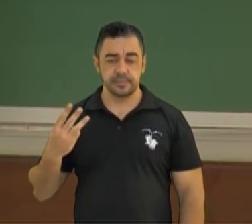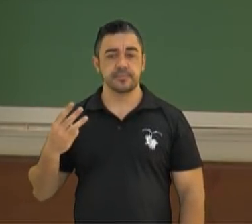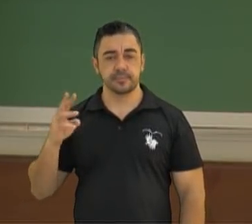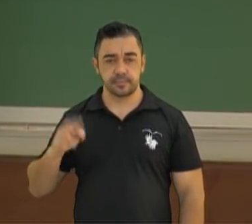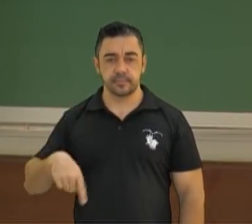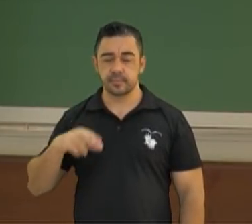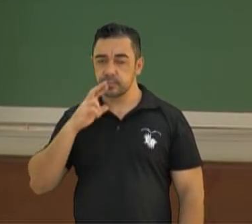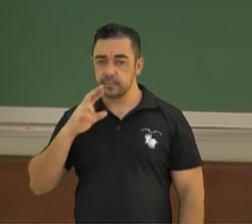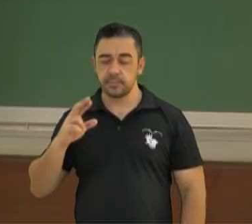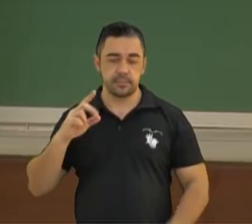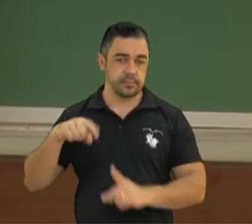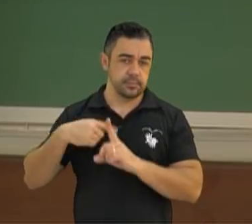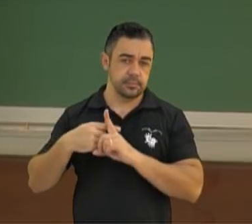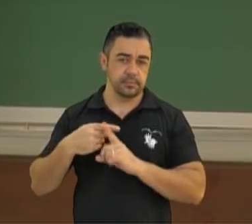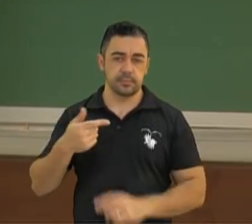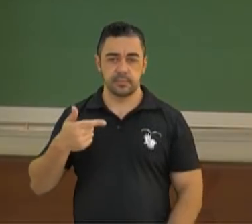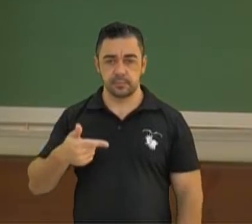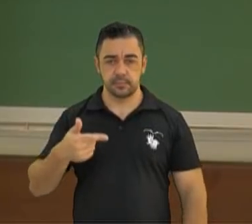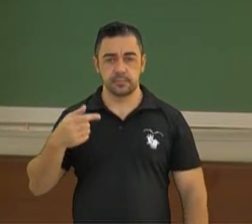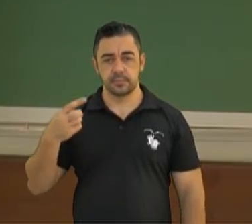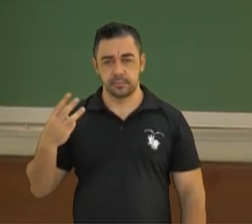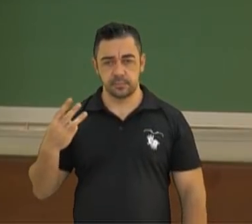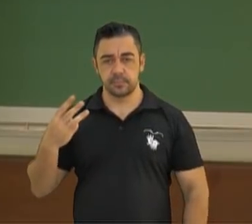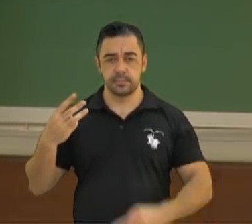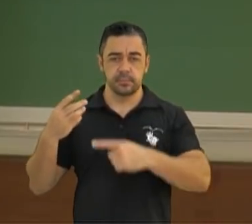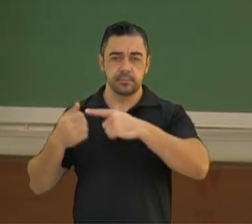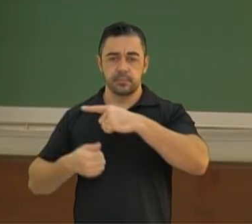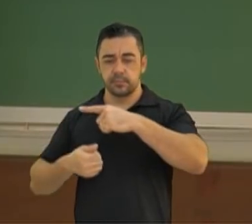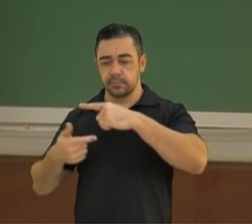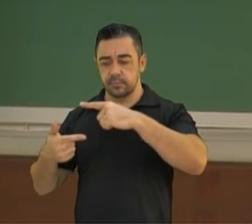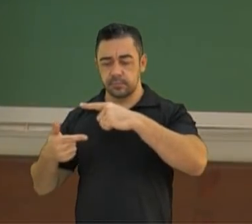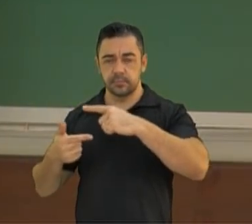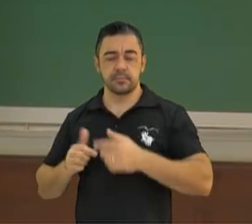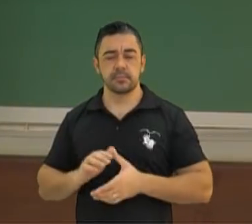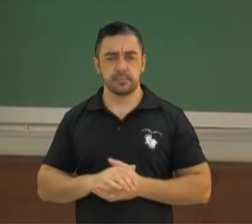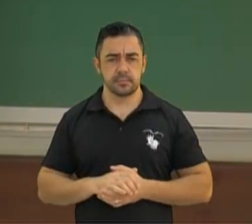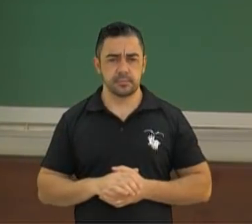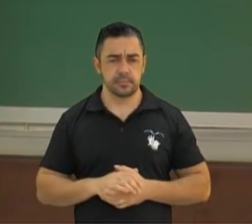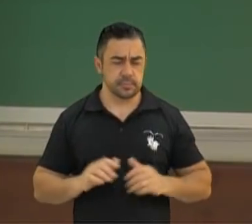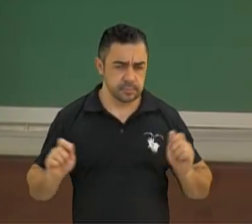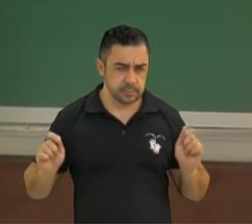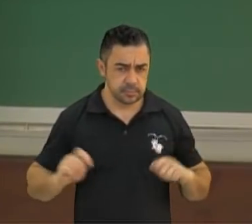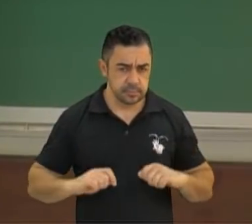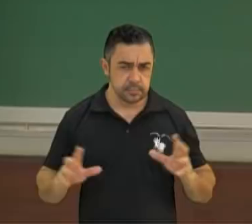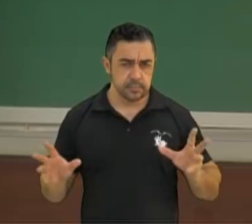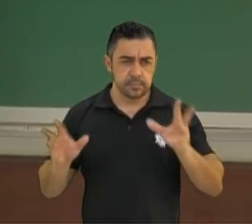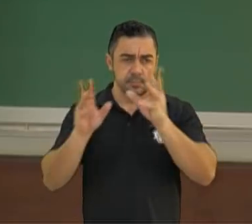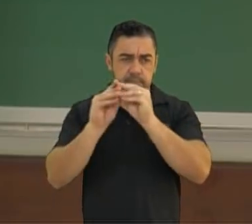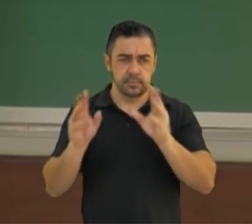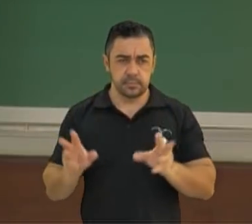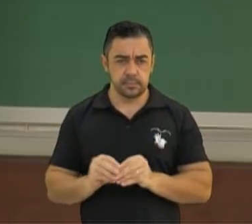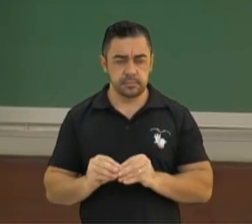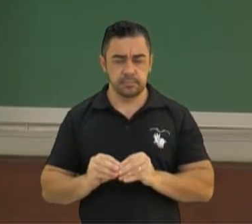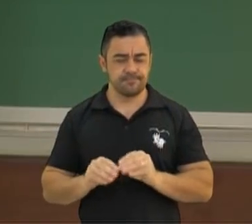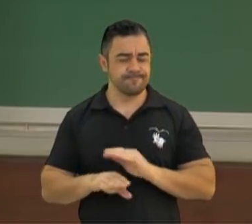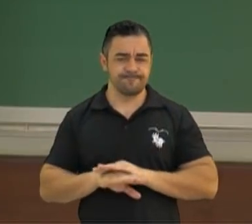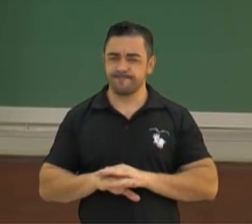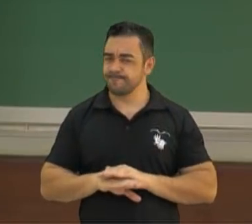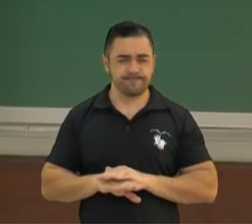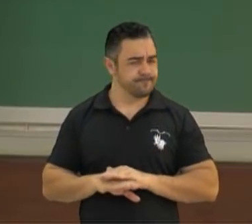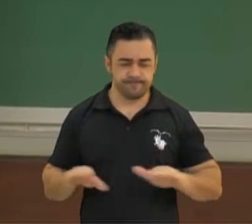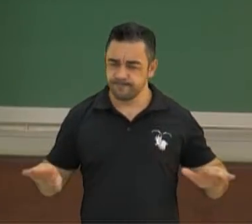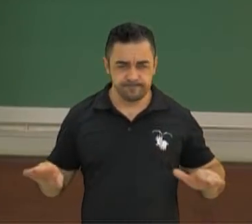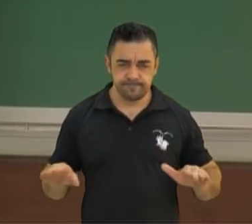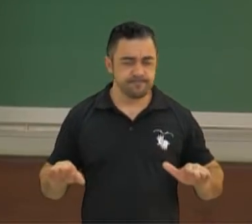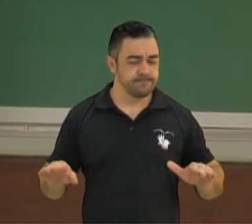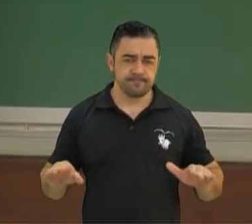valor é positivo. Então, vai ficar 23 sobre 12. Tem como simplificar essa fração? Infelizmente,